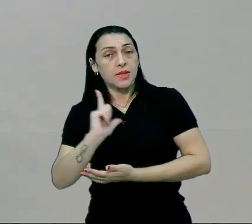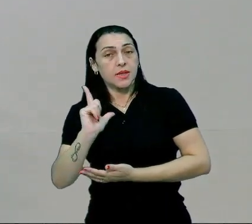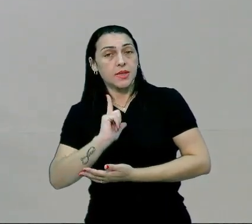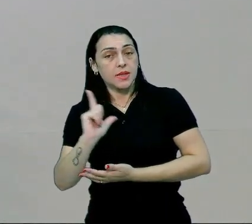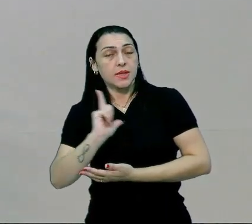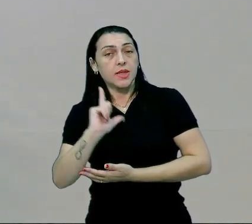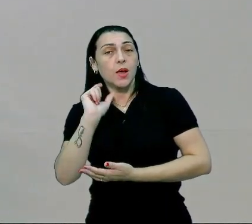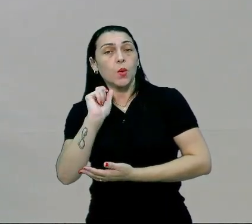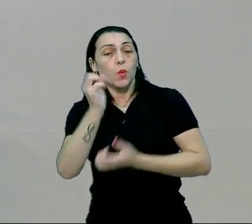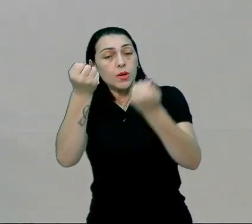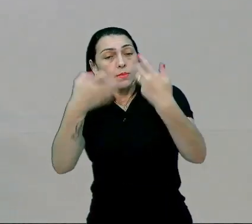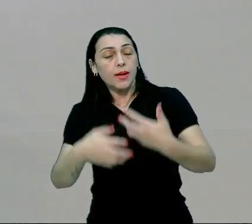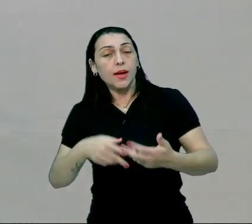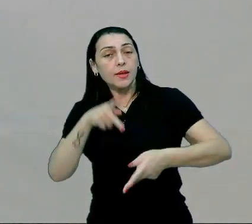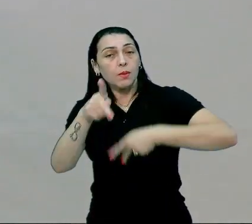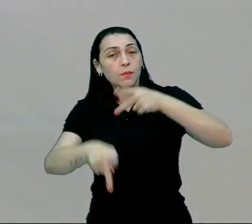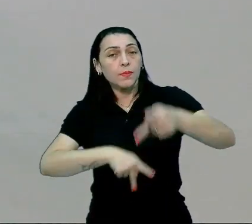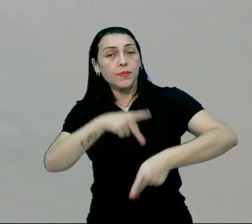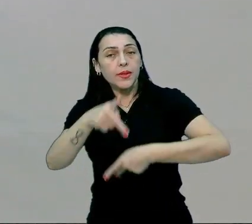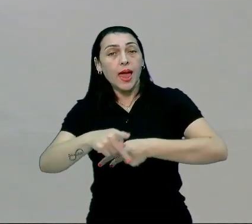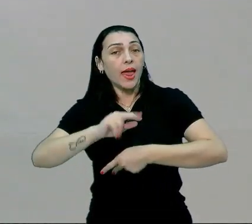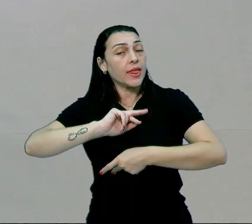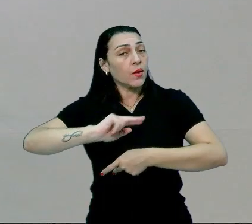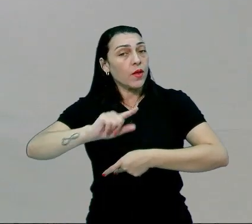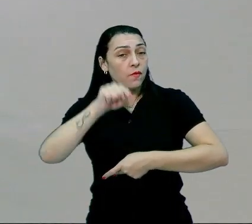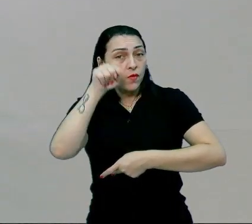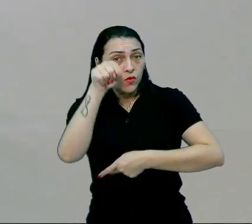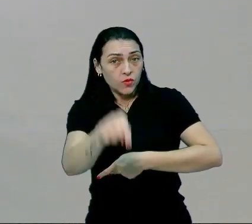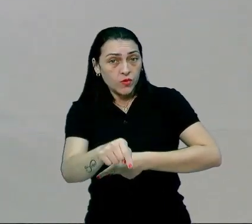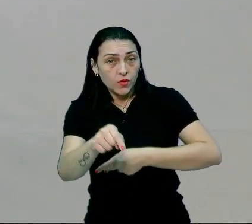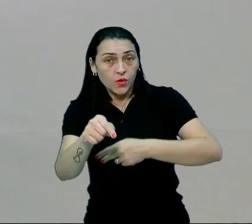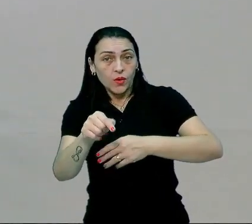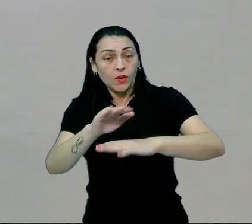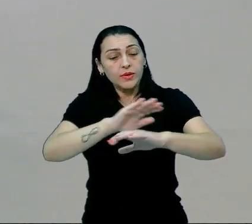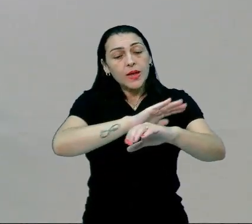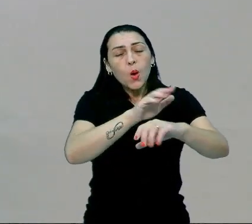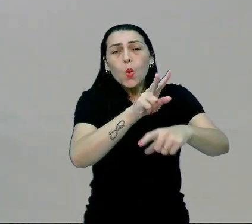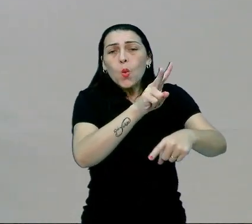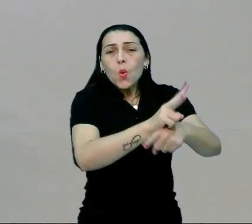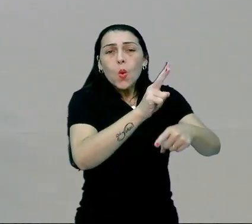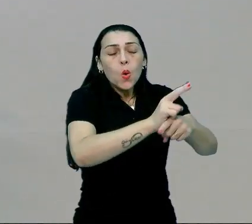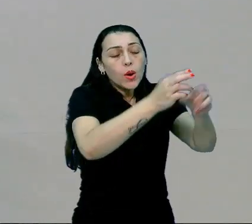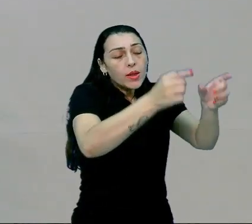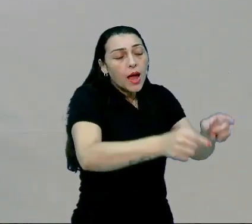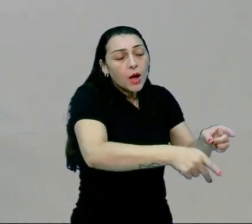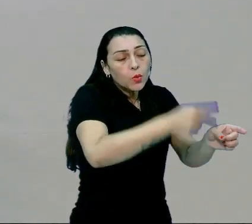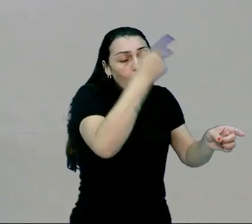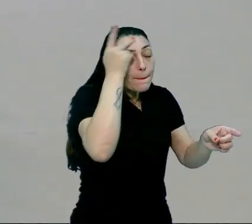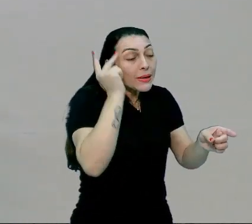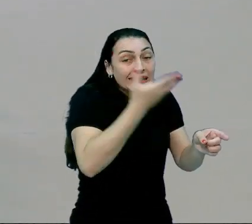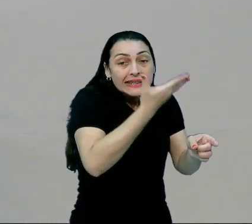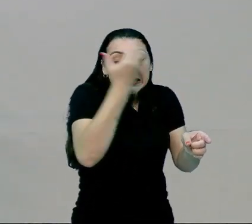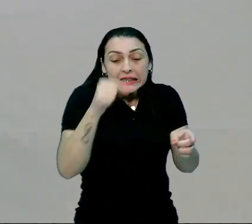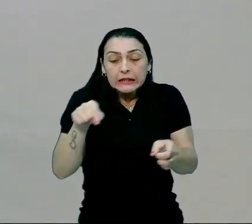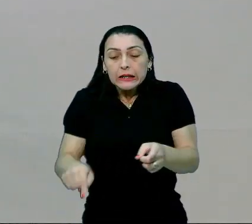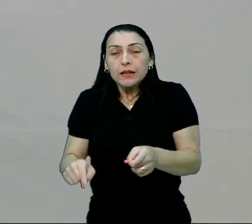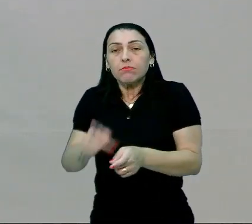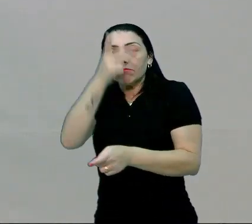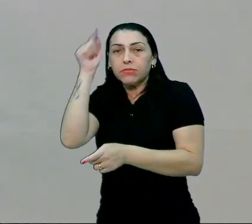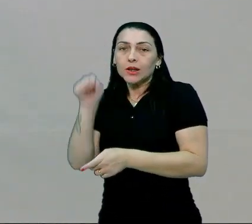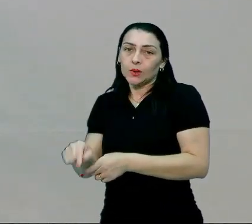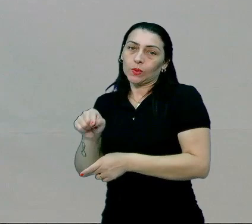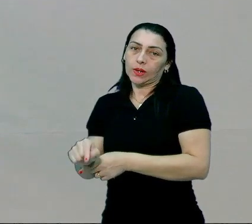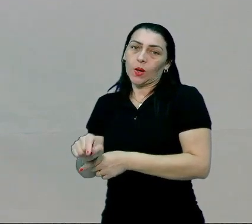ditado popular que diz que não adianta você cobrir um santo e deixar um outro santo descoberto, né? Então,